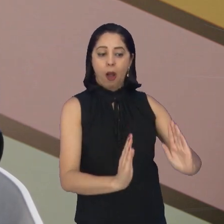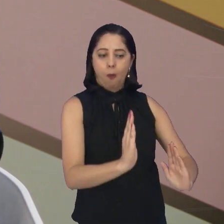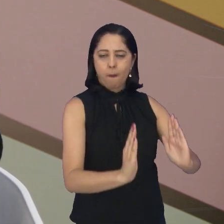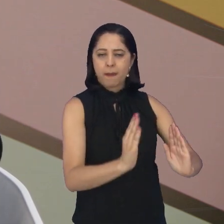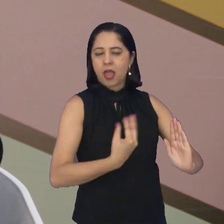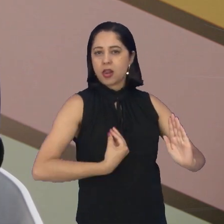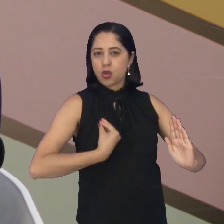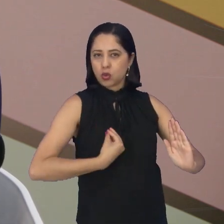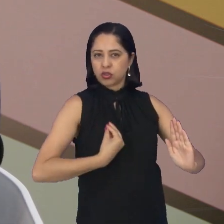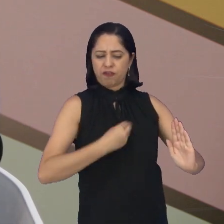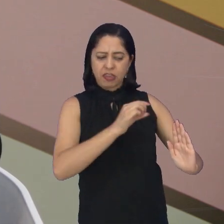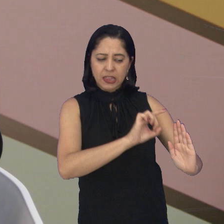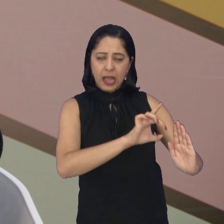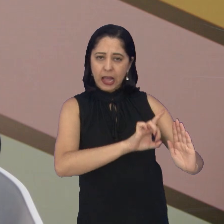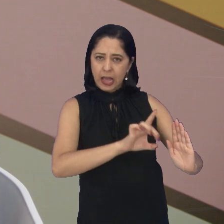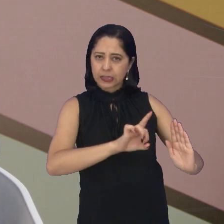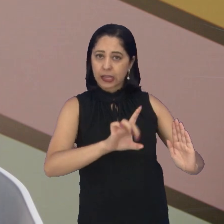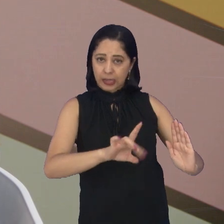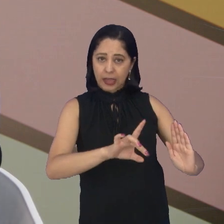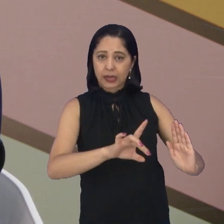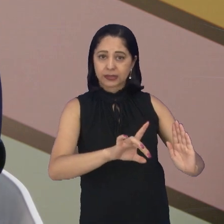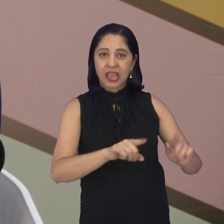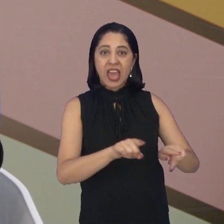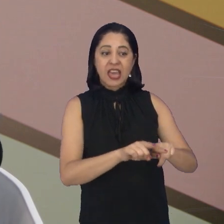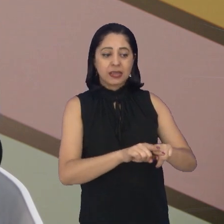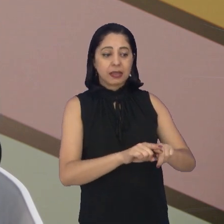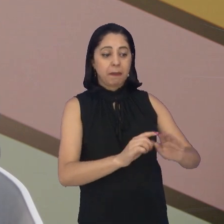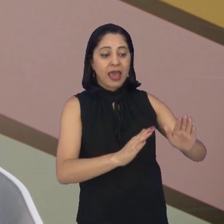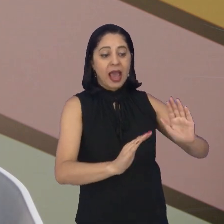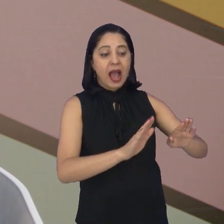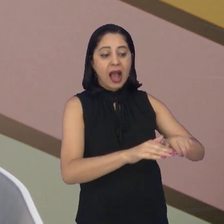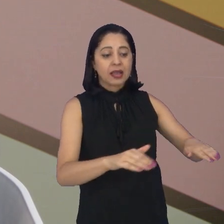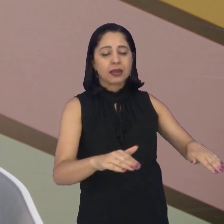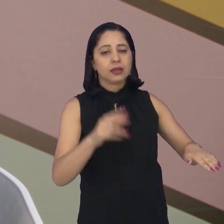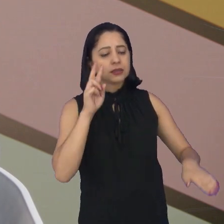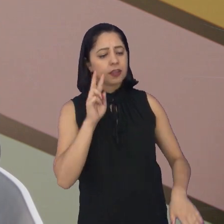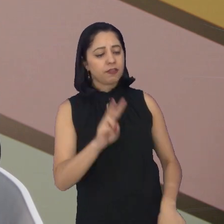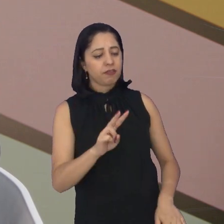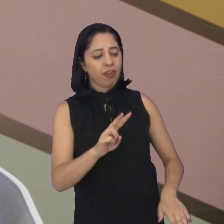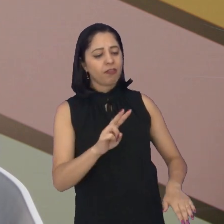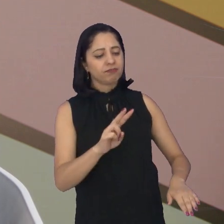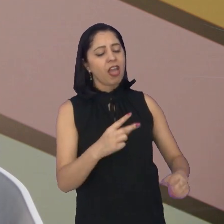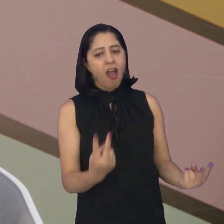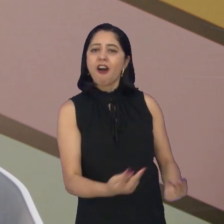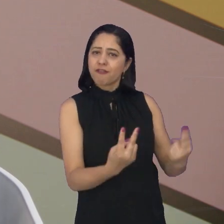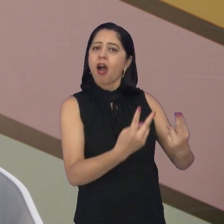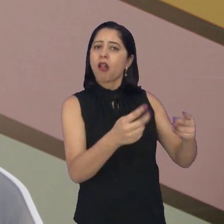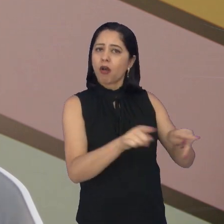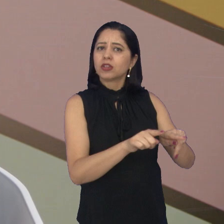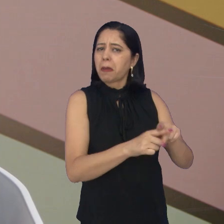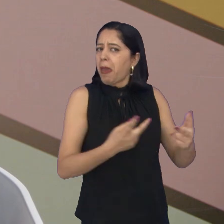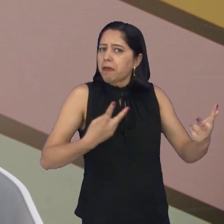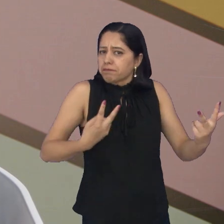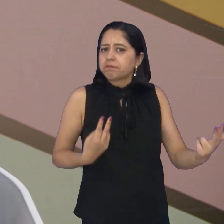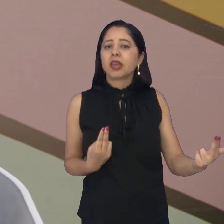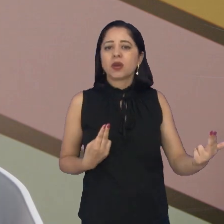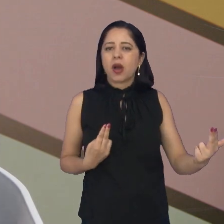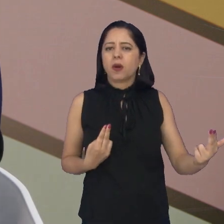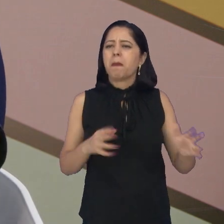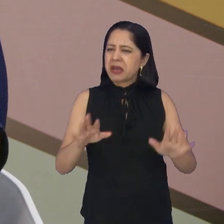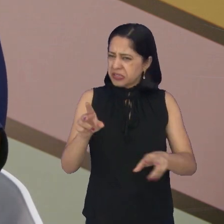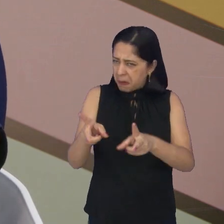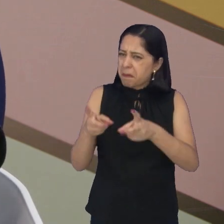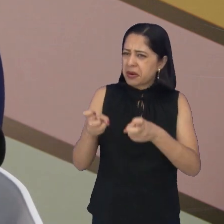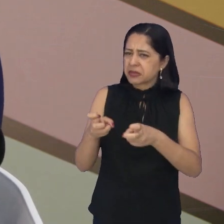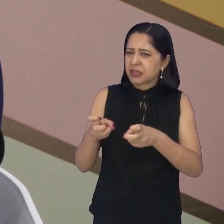respeitar o seu desenvolvimento, aquilo que ela pode nos oferecer e olhar para a criança com igual valor, né? Porque eu não sei se você já reparou,